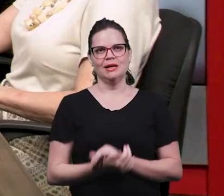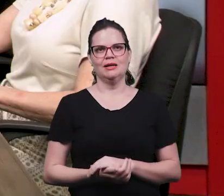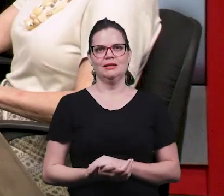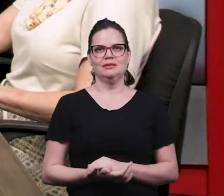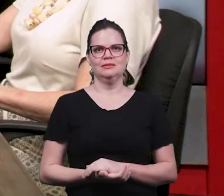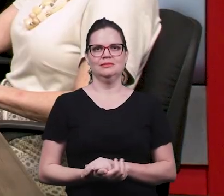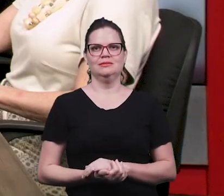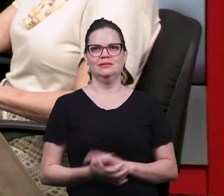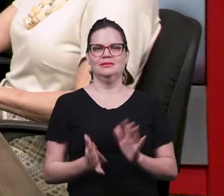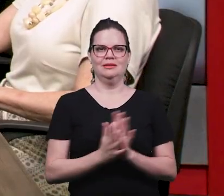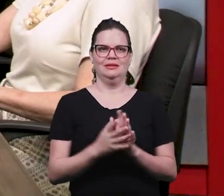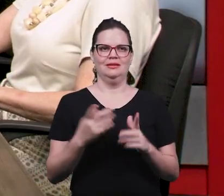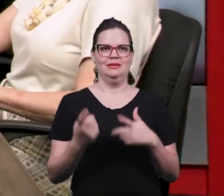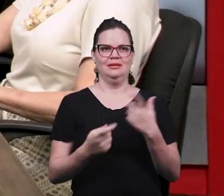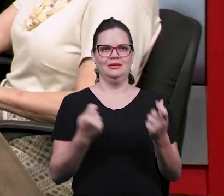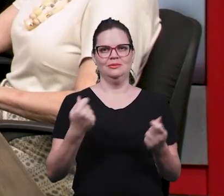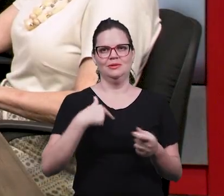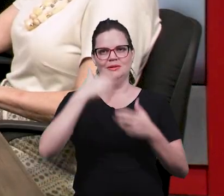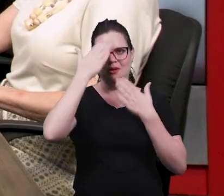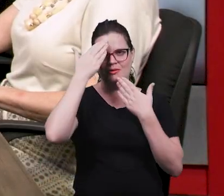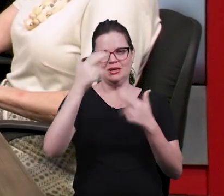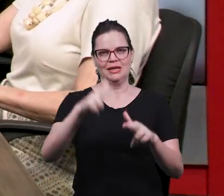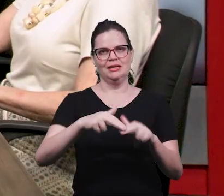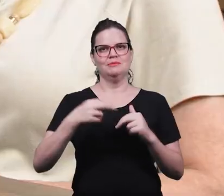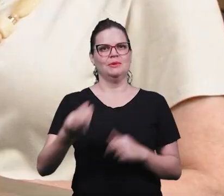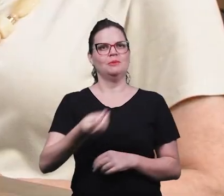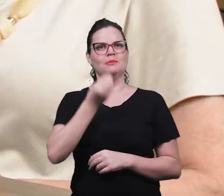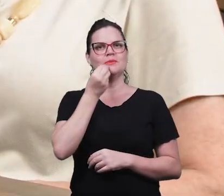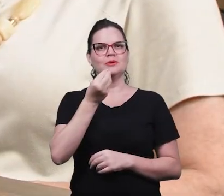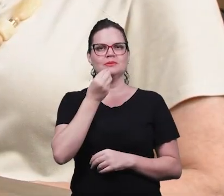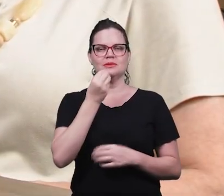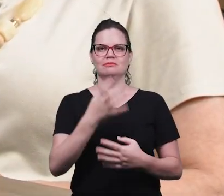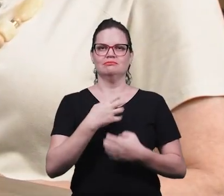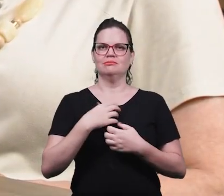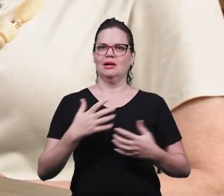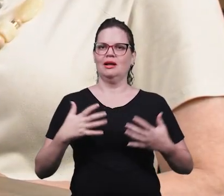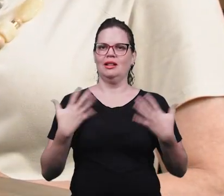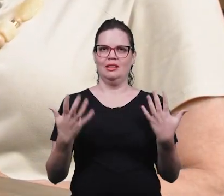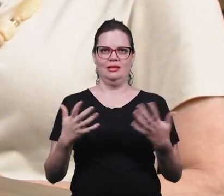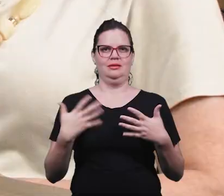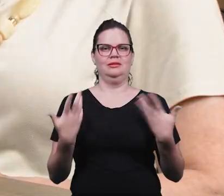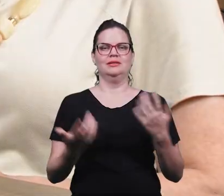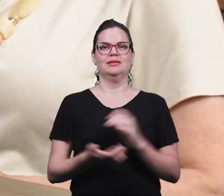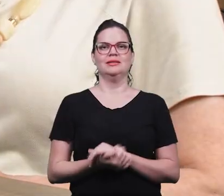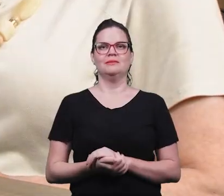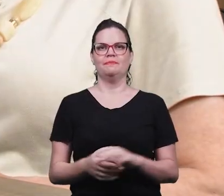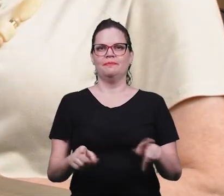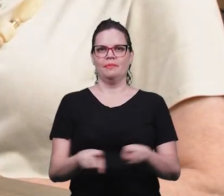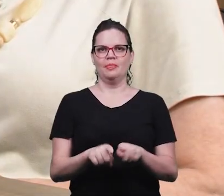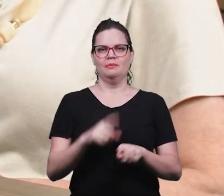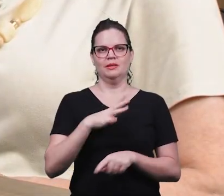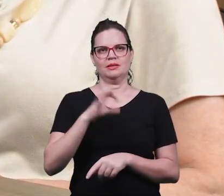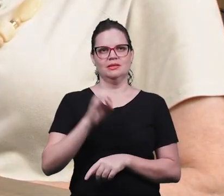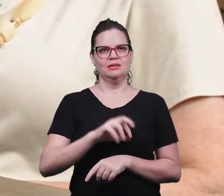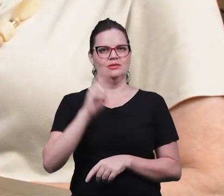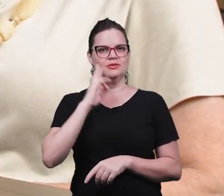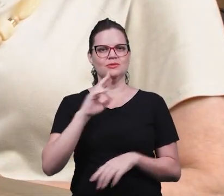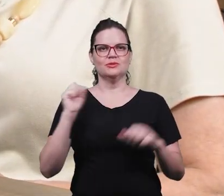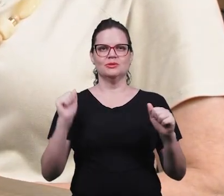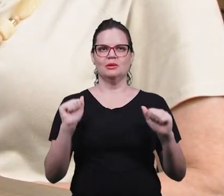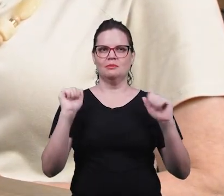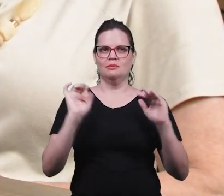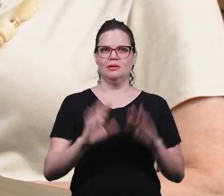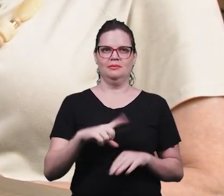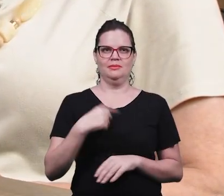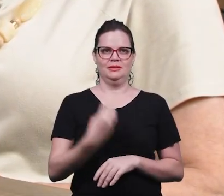última palavra. Louvado seja o Senhor, agradeço a oportunidade, a alegria, e o Senhor realmente tem sido sempre uma bênção